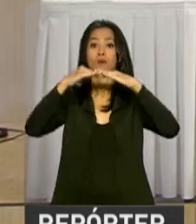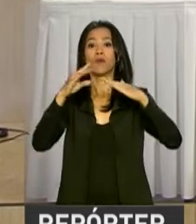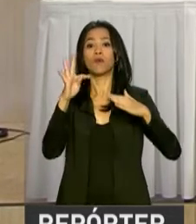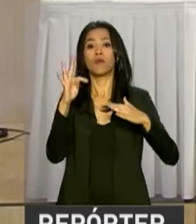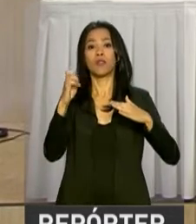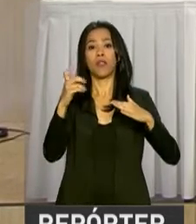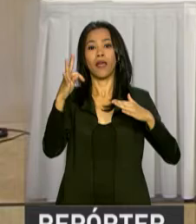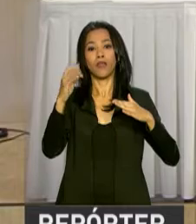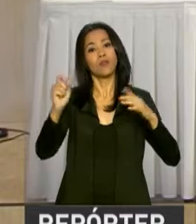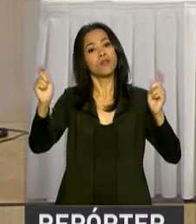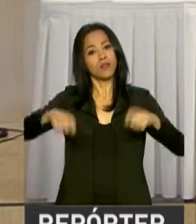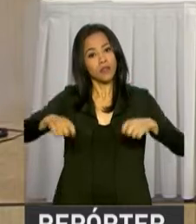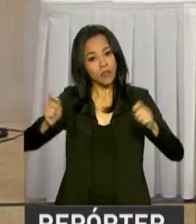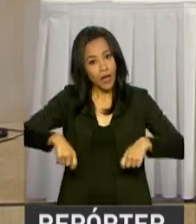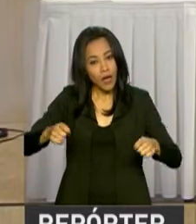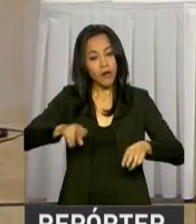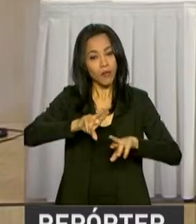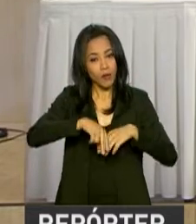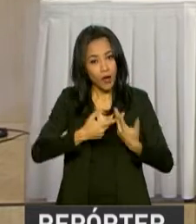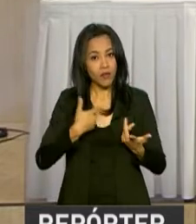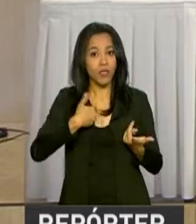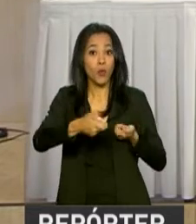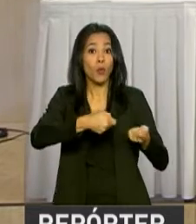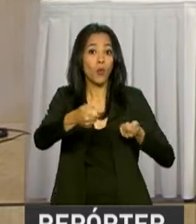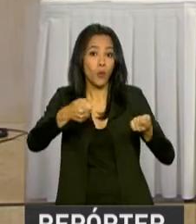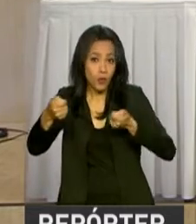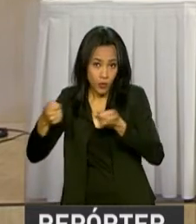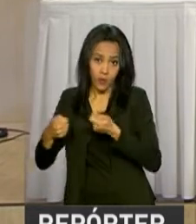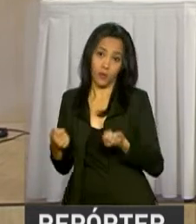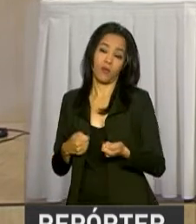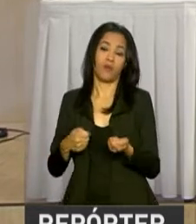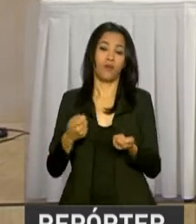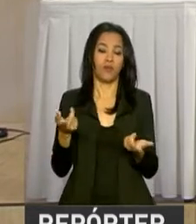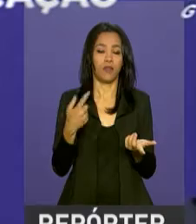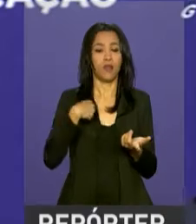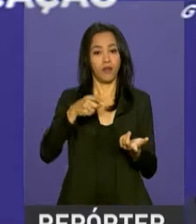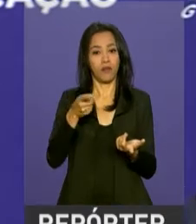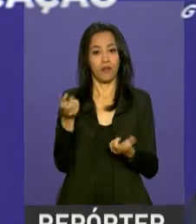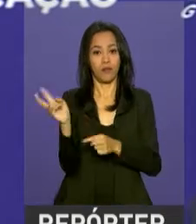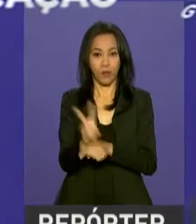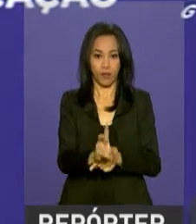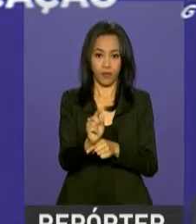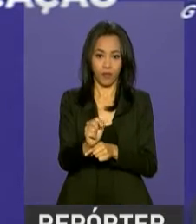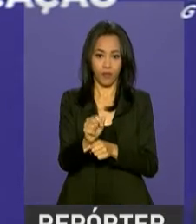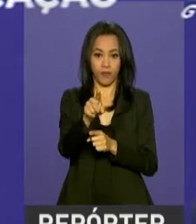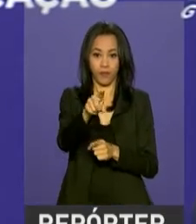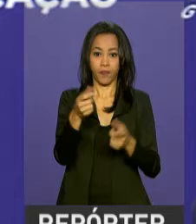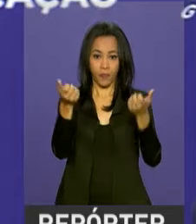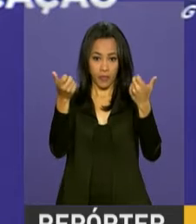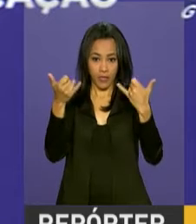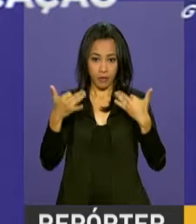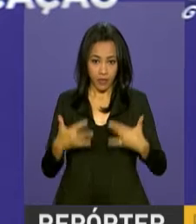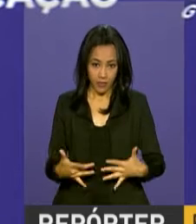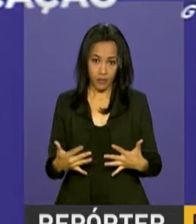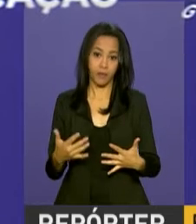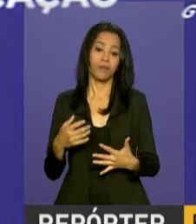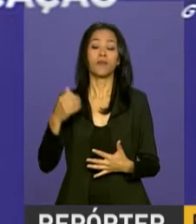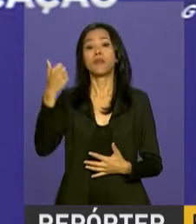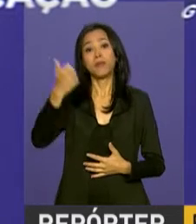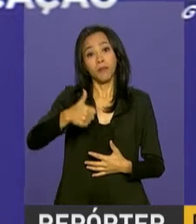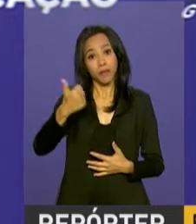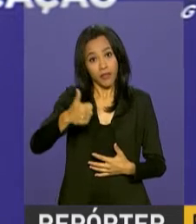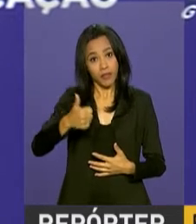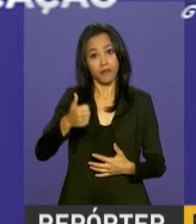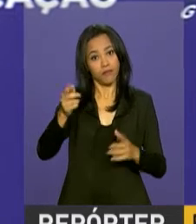mais efetivo dos preços cobrados pelas universidades aos estudantes com financiamento o valor mínimo da turma funcionou o primeiro reflexo